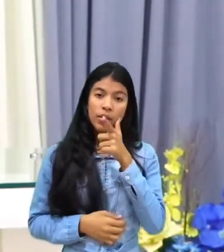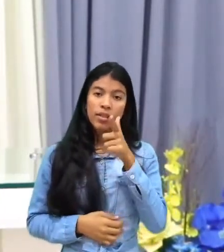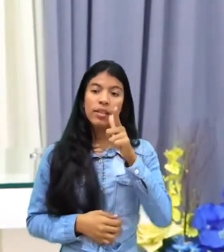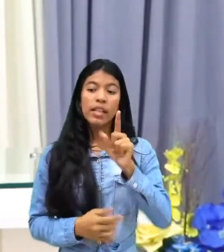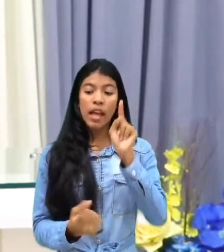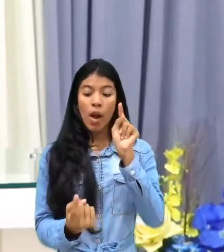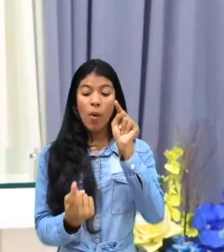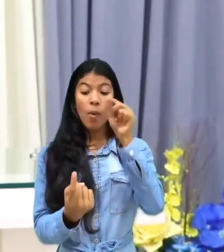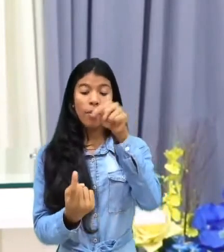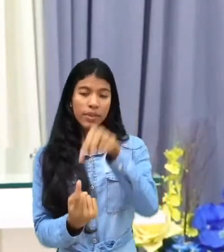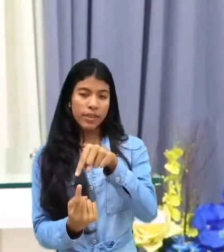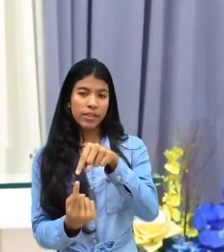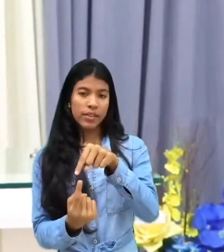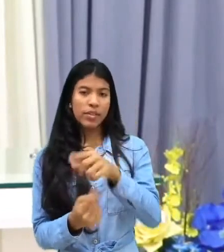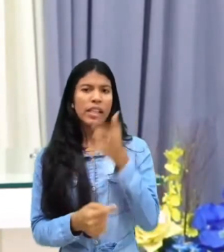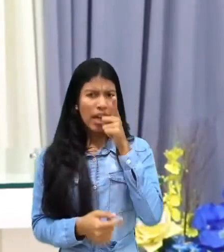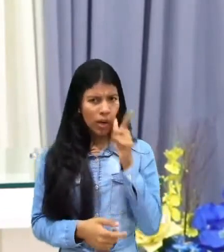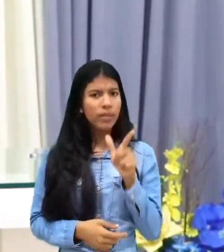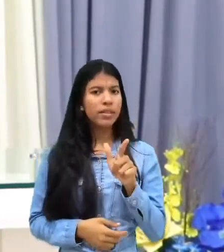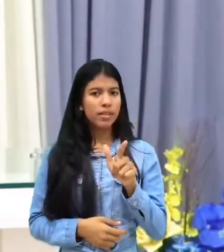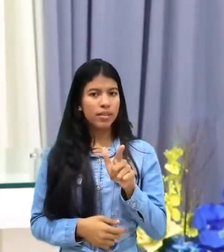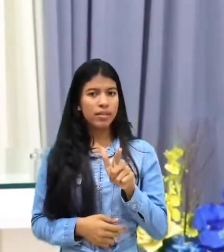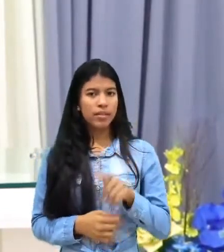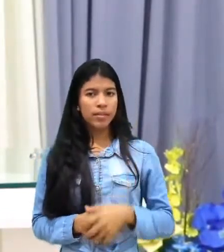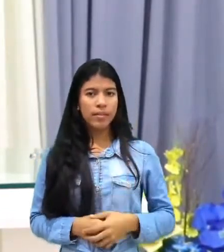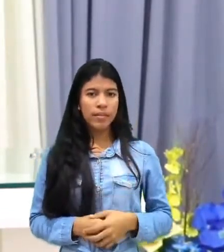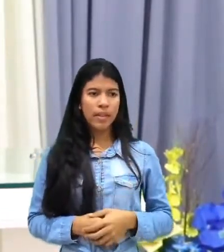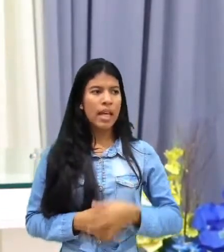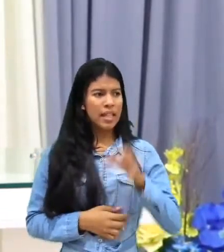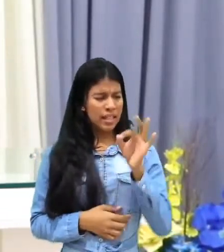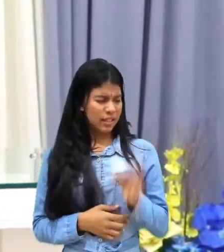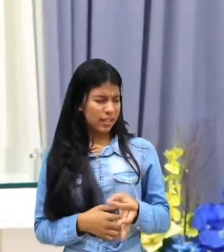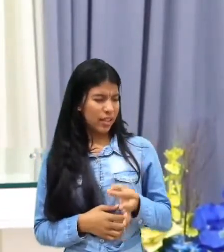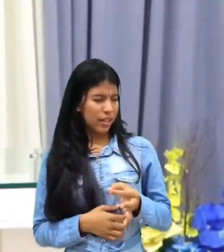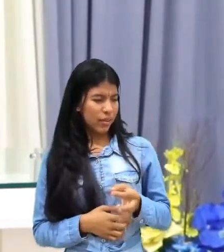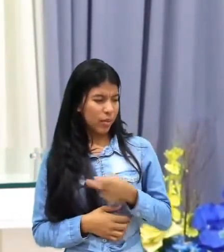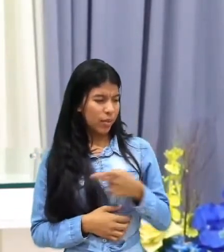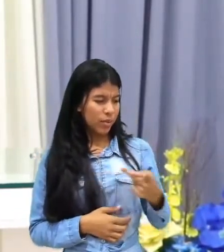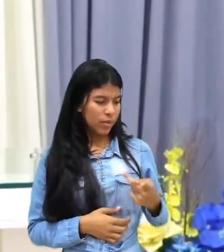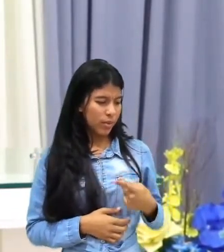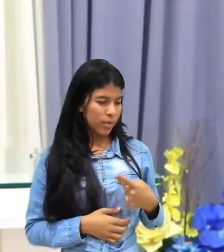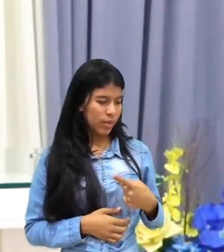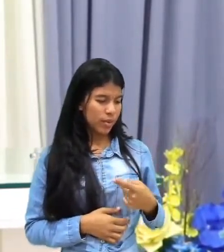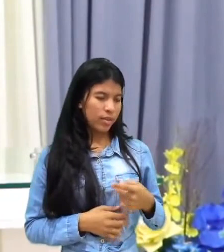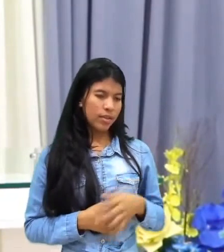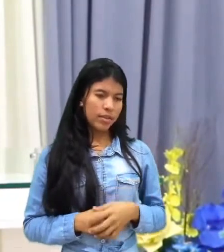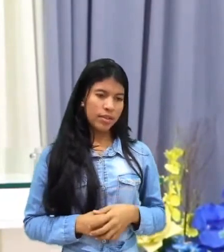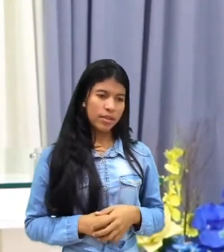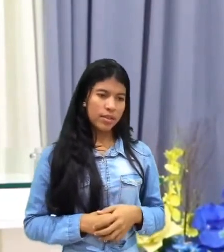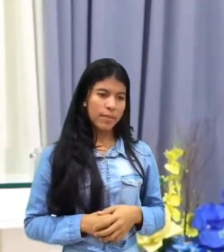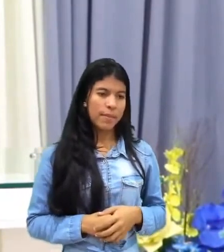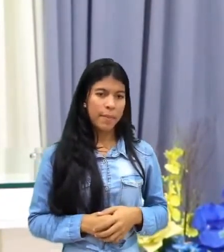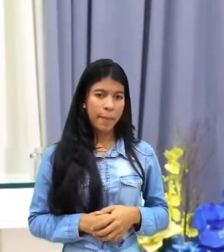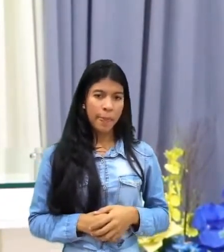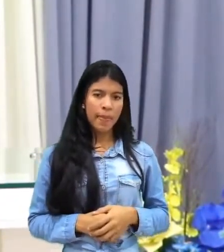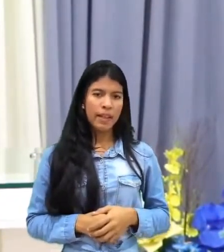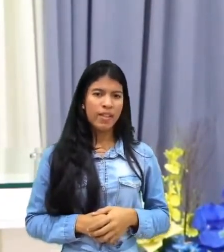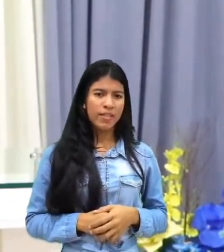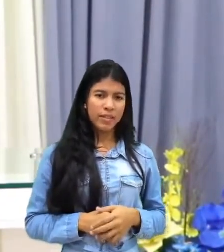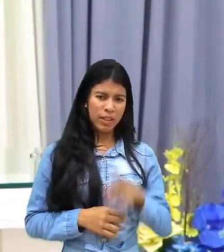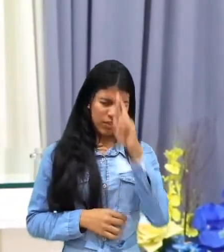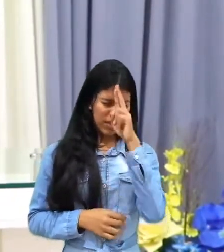ele alcançou. Está correto, pastor? Então eu devo surrufiar alguém, eu devo passar perna em alguém, eu